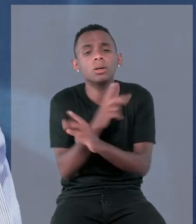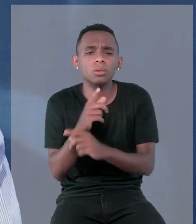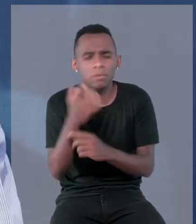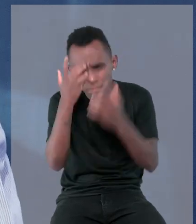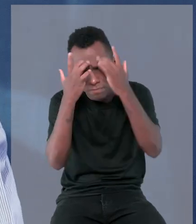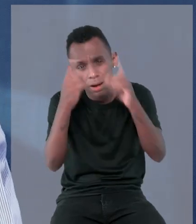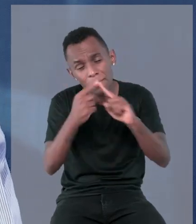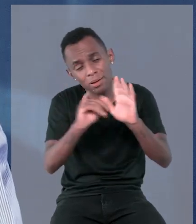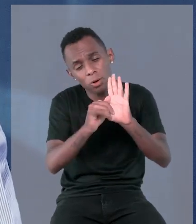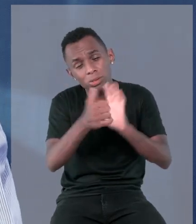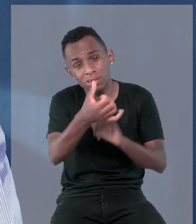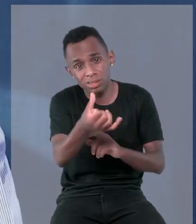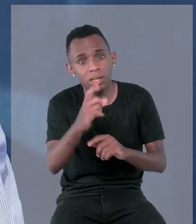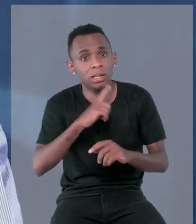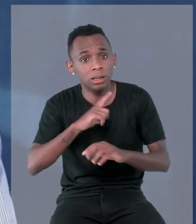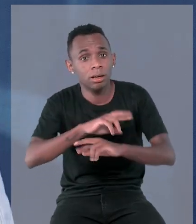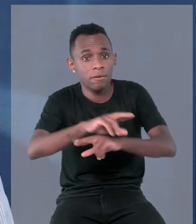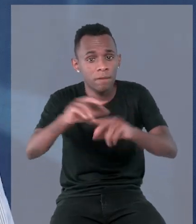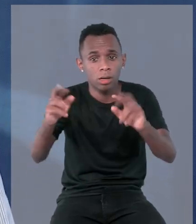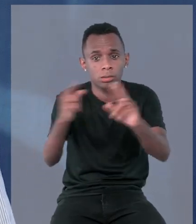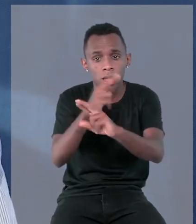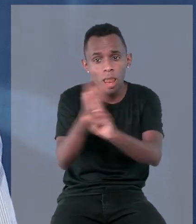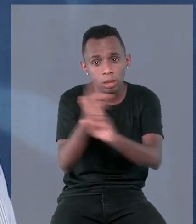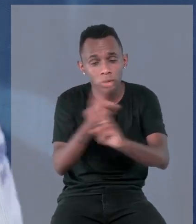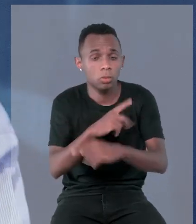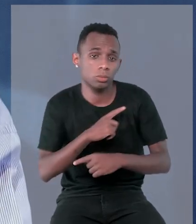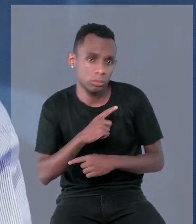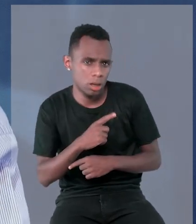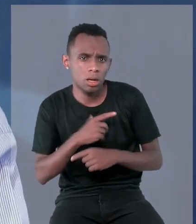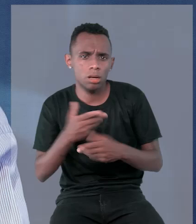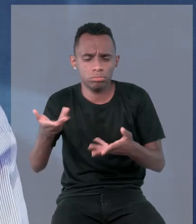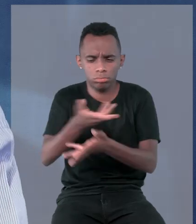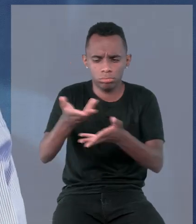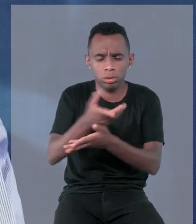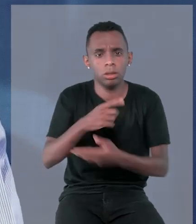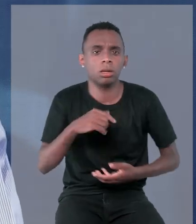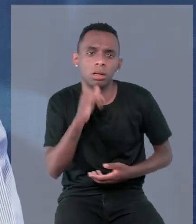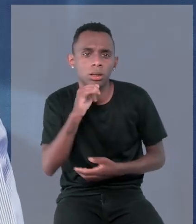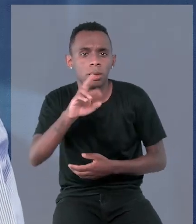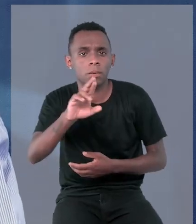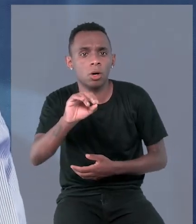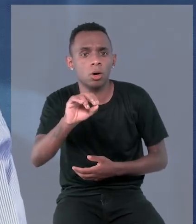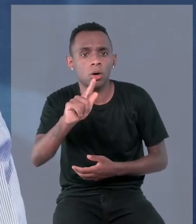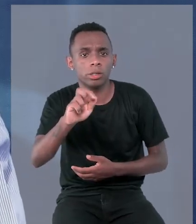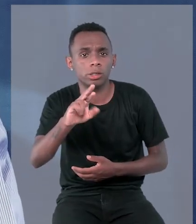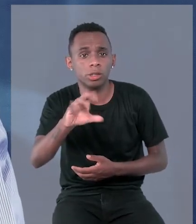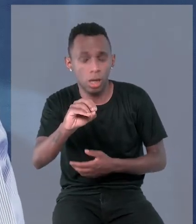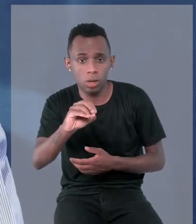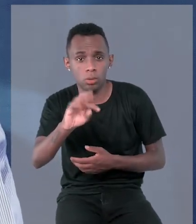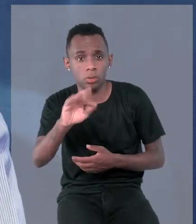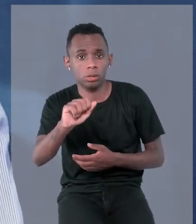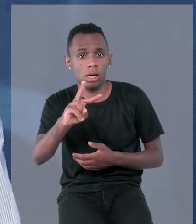os 16 contos dele, na verdade, tem vasos comunicantes. Os contos dialogam. O Rogério Tavares até foi muito,